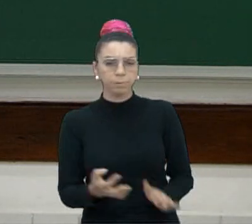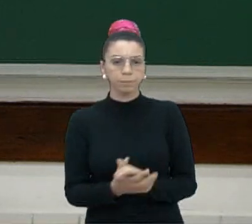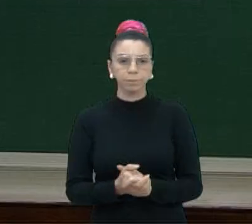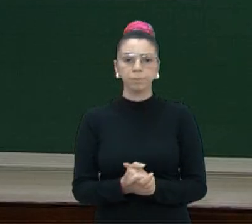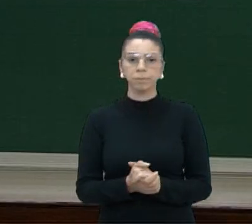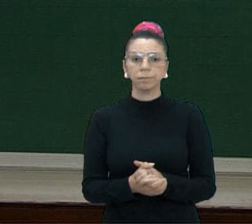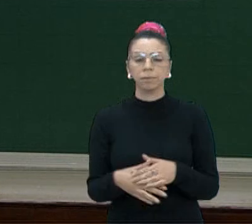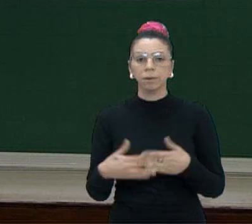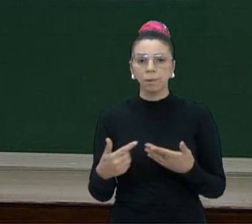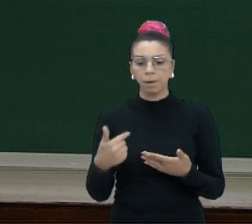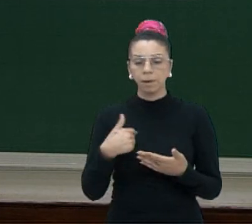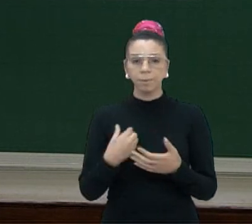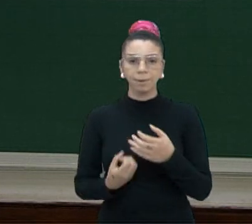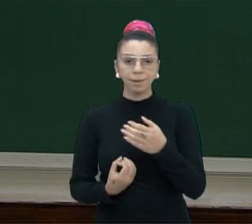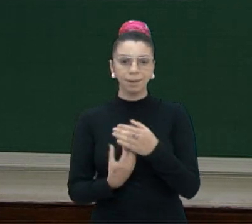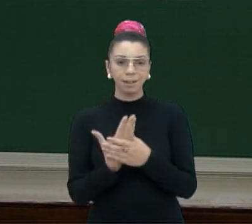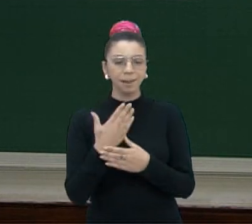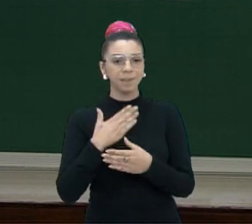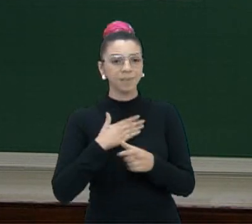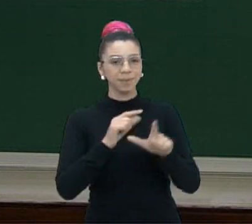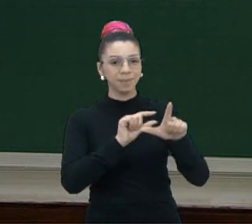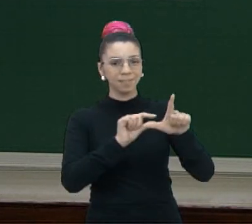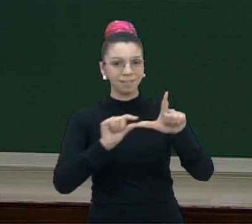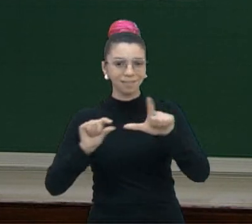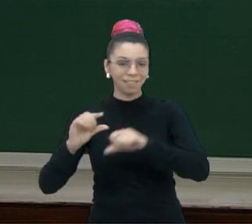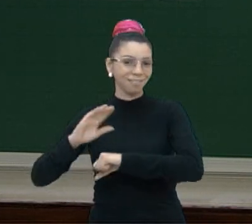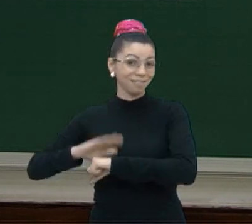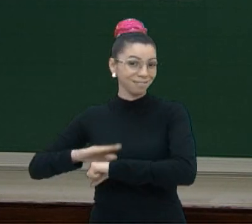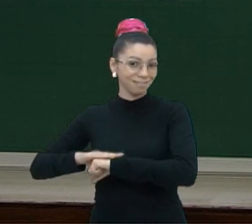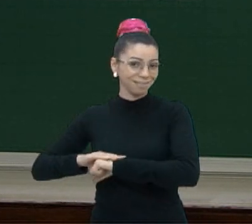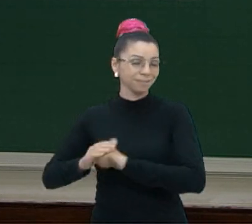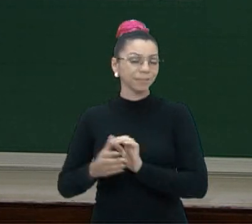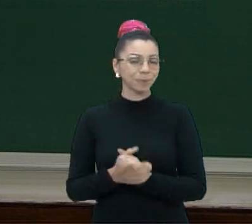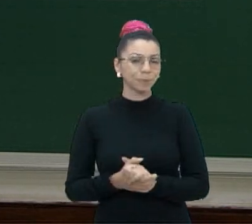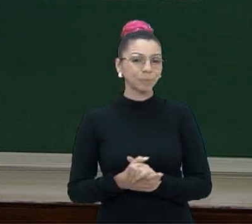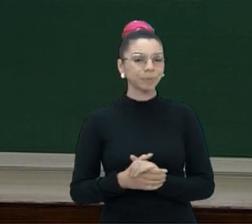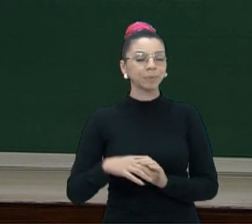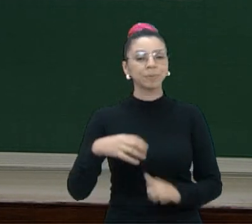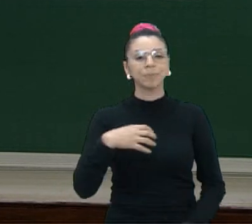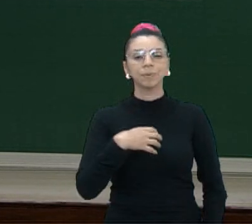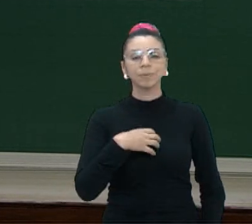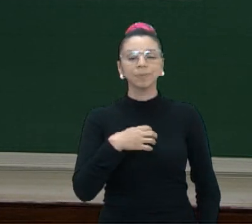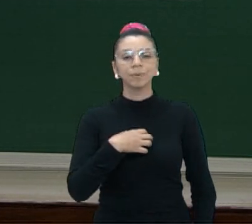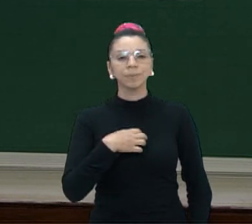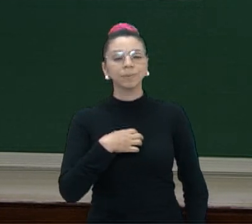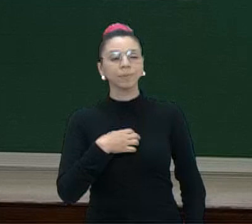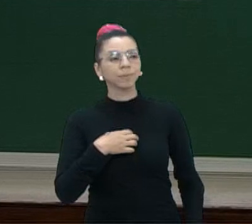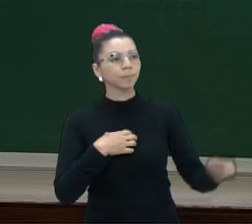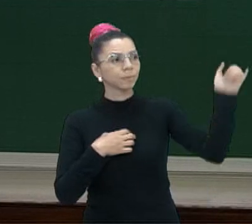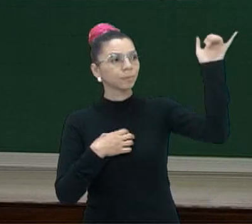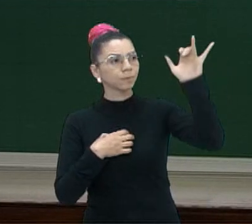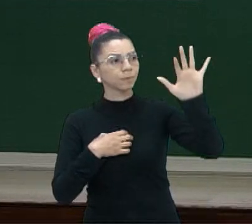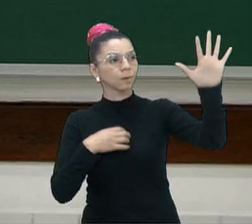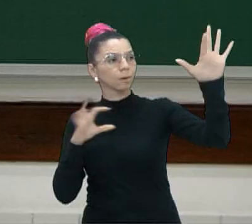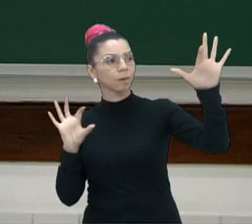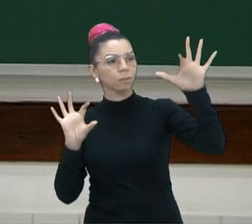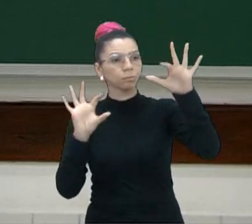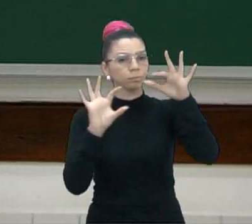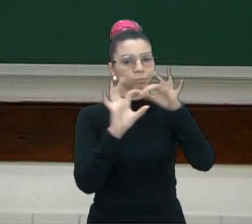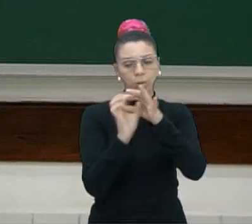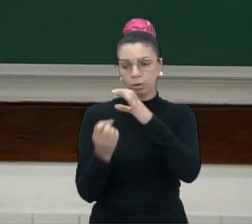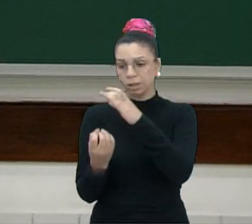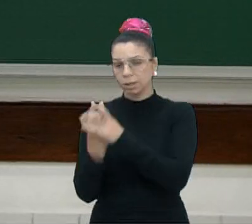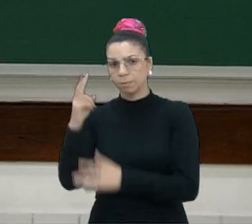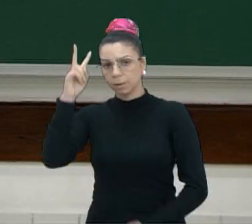fiz? Eu criei uma narrativa com aquelas imagens de acordo com aquele sentimento que as imagens me traziam e com tudo aquilo que eu